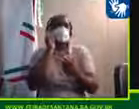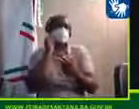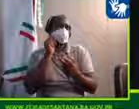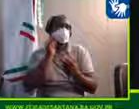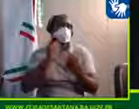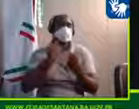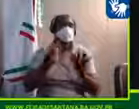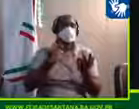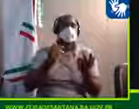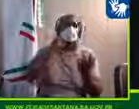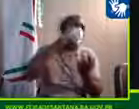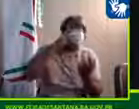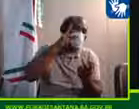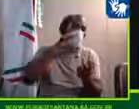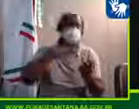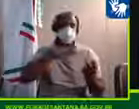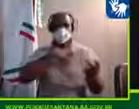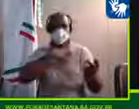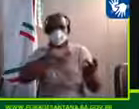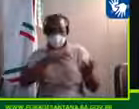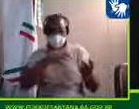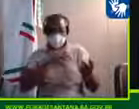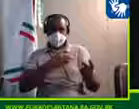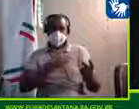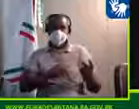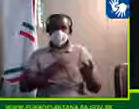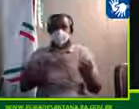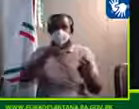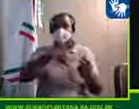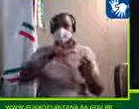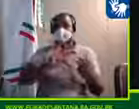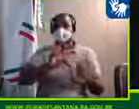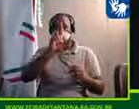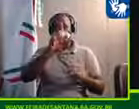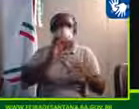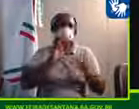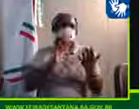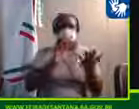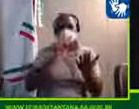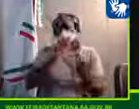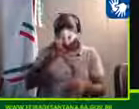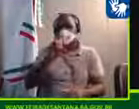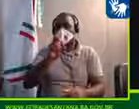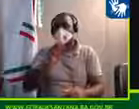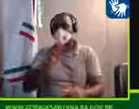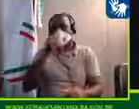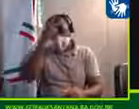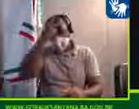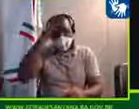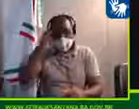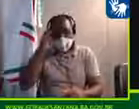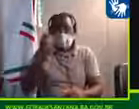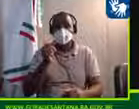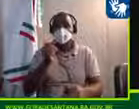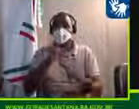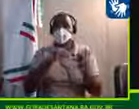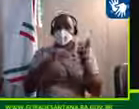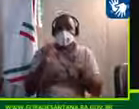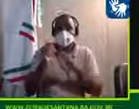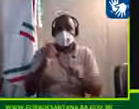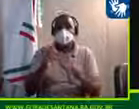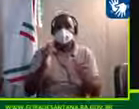Paraíba, claro, também Salvador, em nosso município. Se contar, cada delegação aí pode ter cerca de 50 pessoas, teremos um